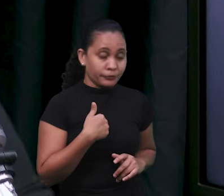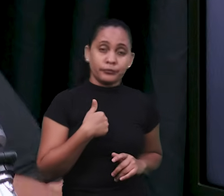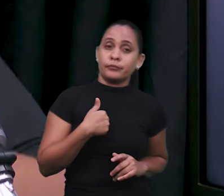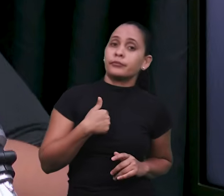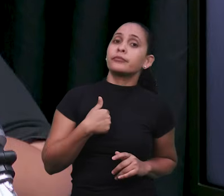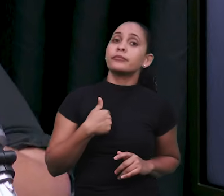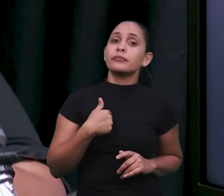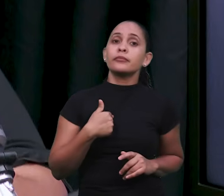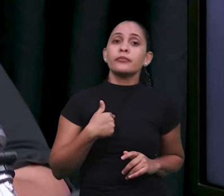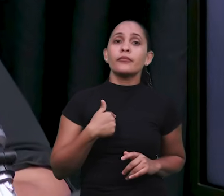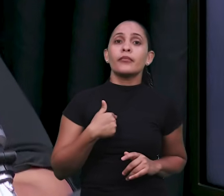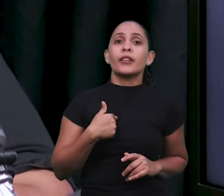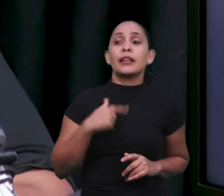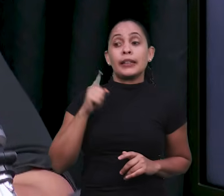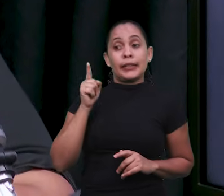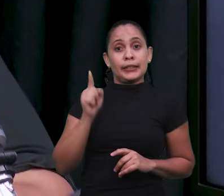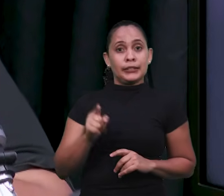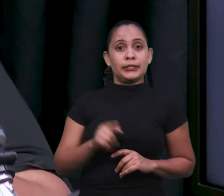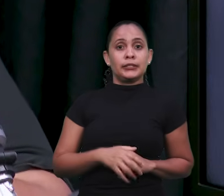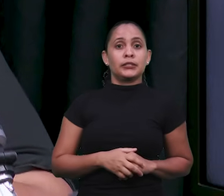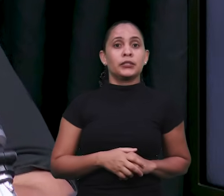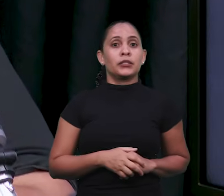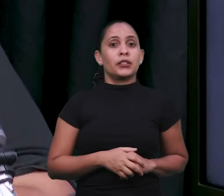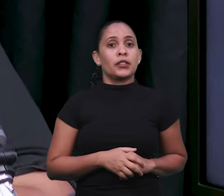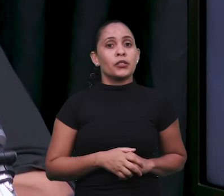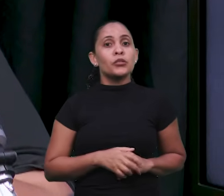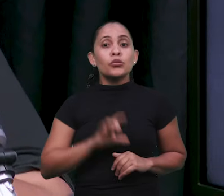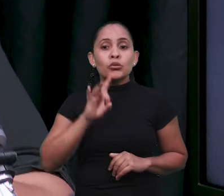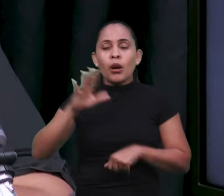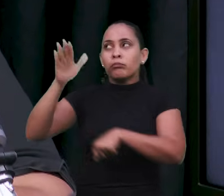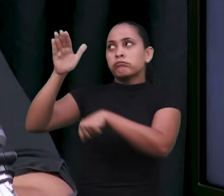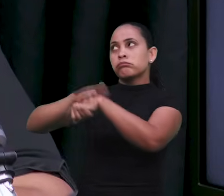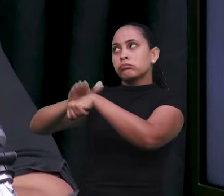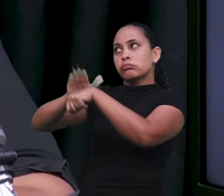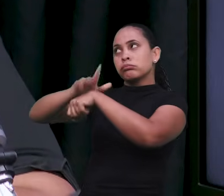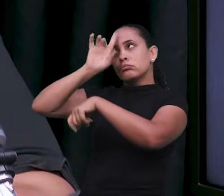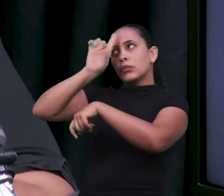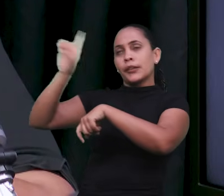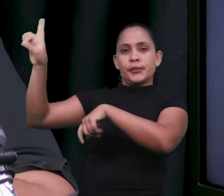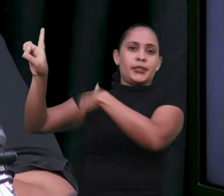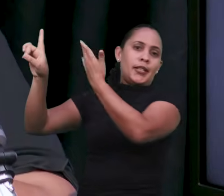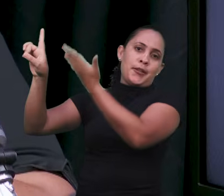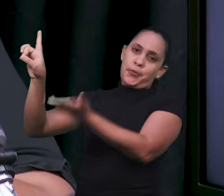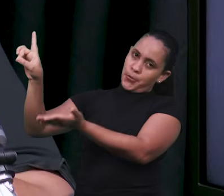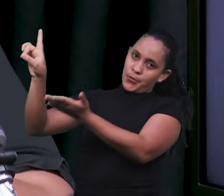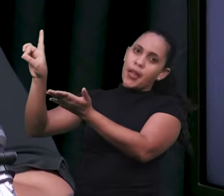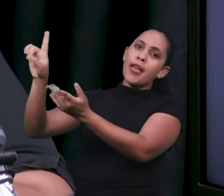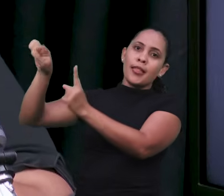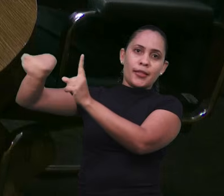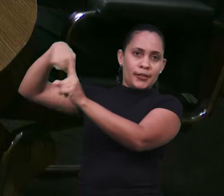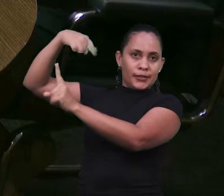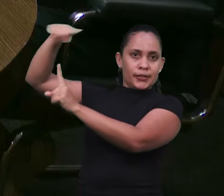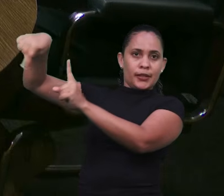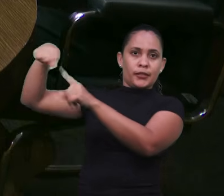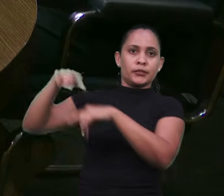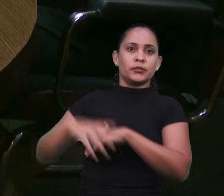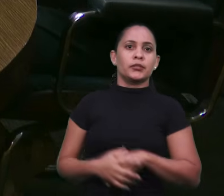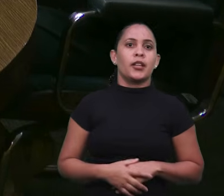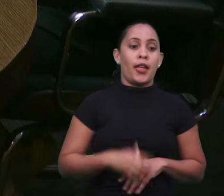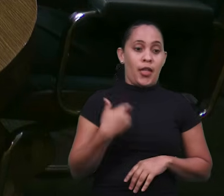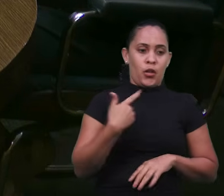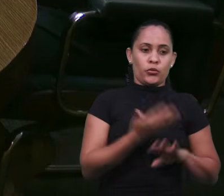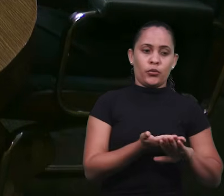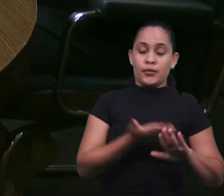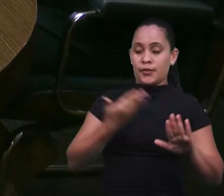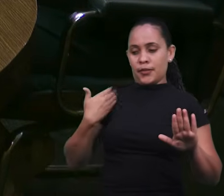então esse santo com relação à divindade é somente para o Senhor. E eu sou esse santo